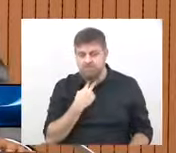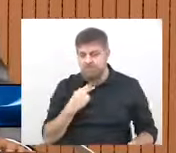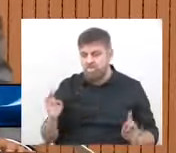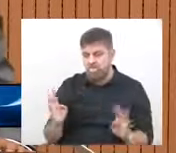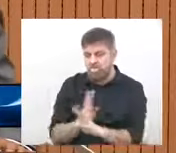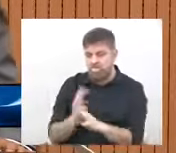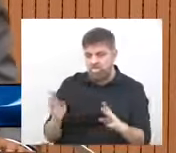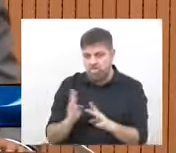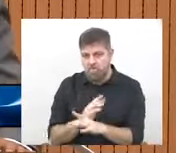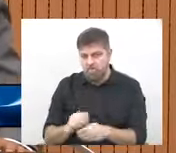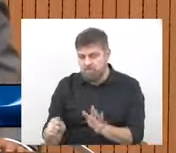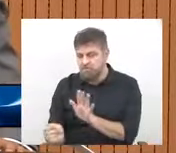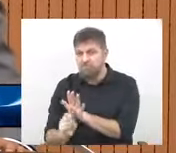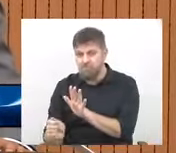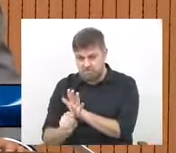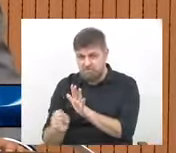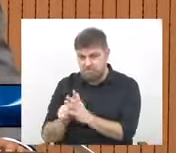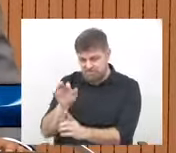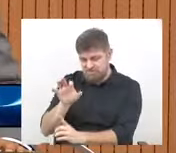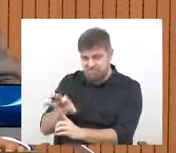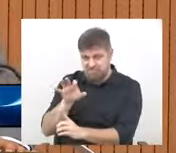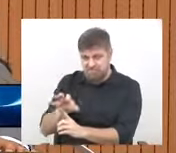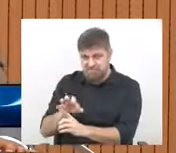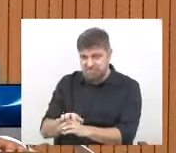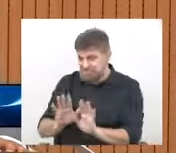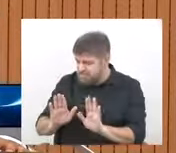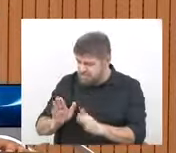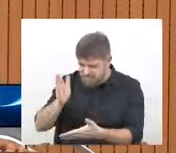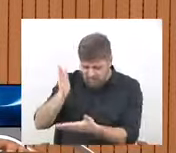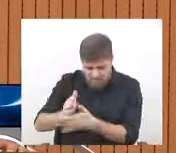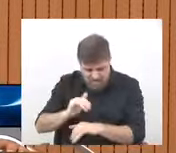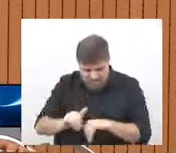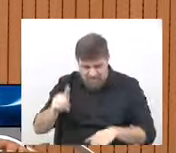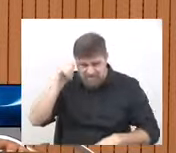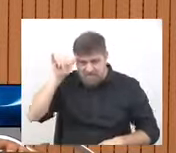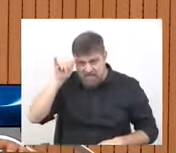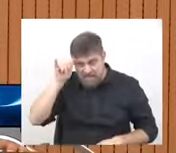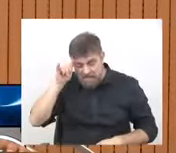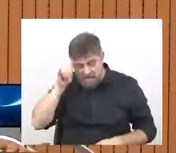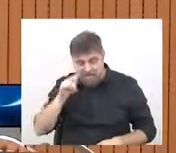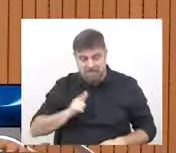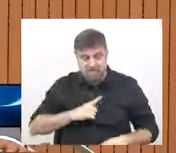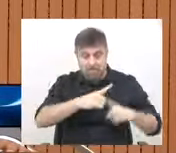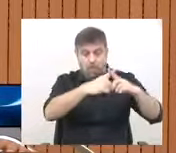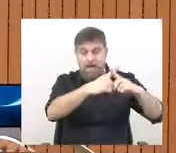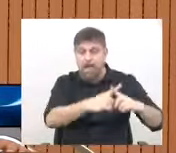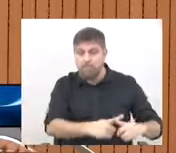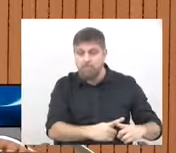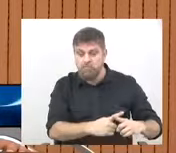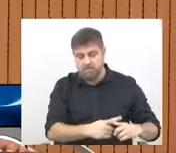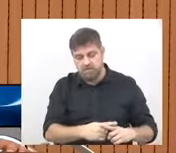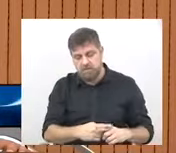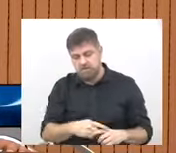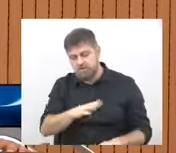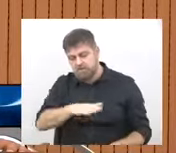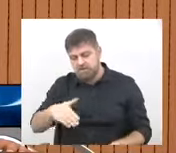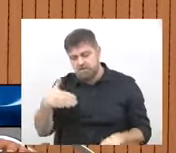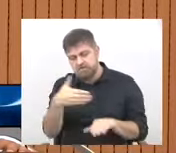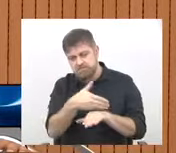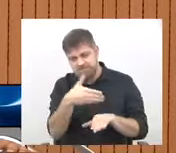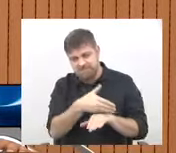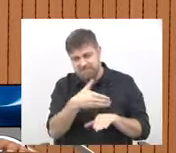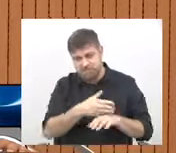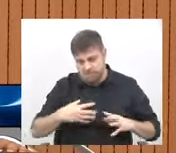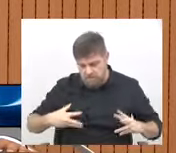aquela rodinha ali usando droga, mas sim ter alguma coisa para fazer, um campeonato naquele local. Então, tudo